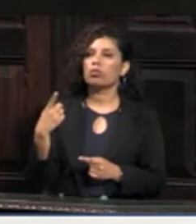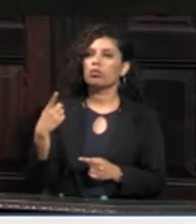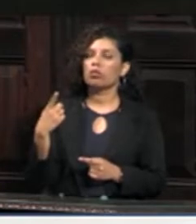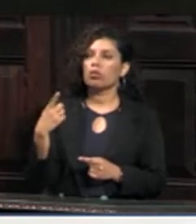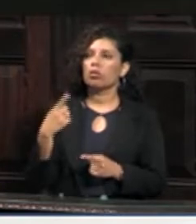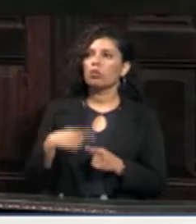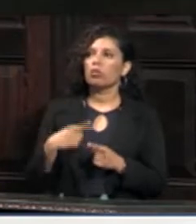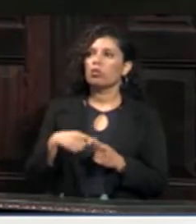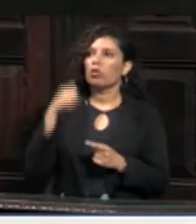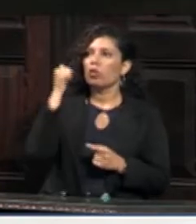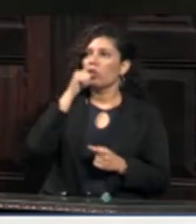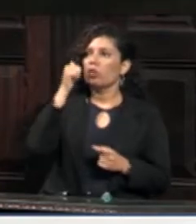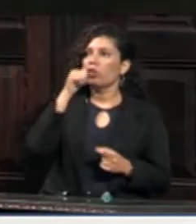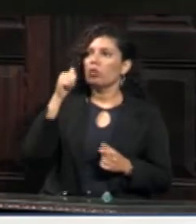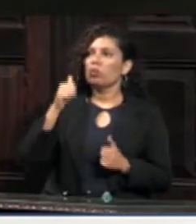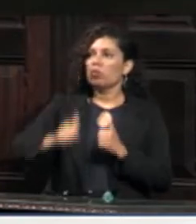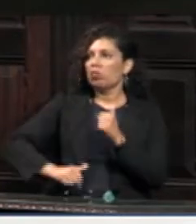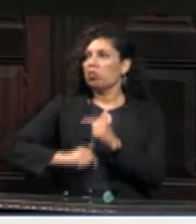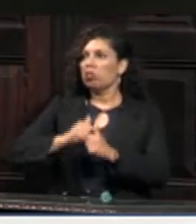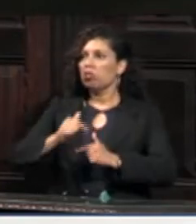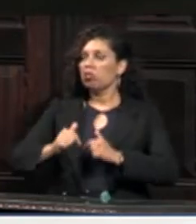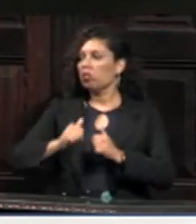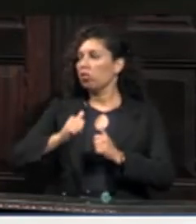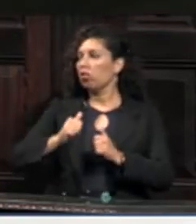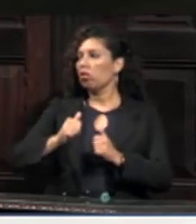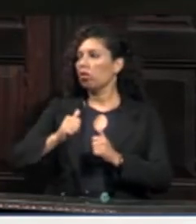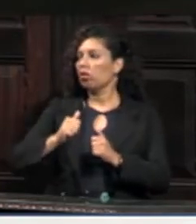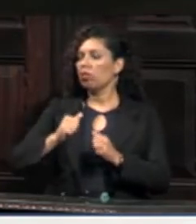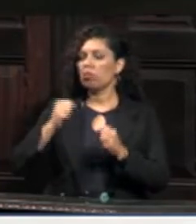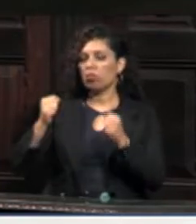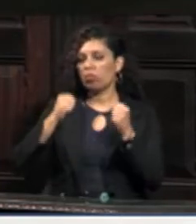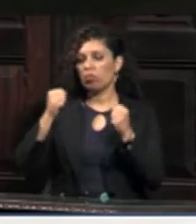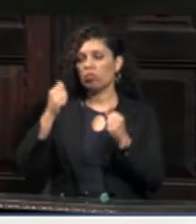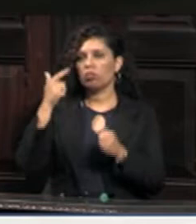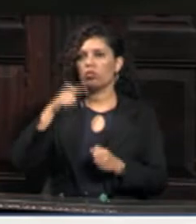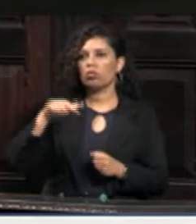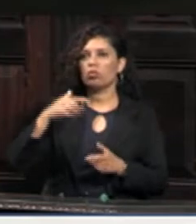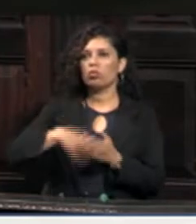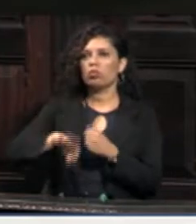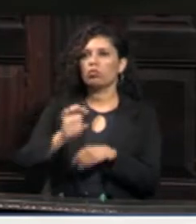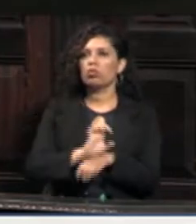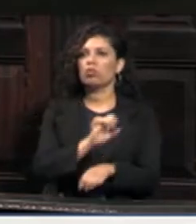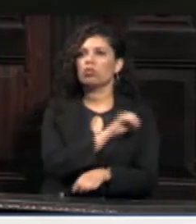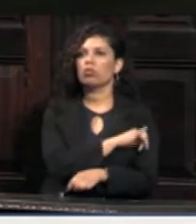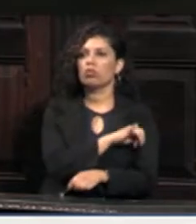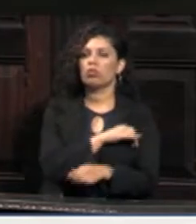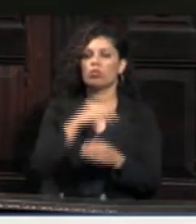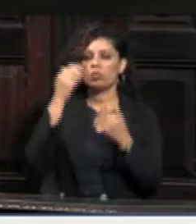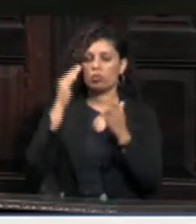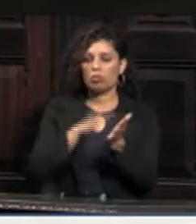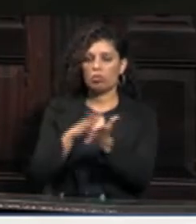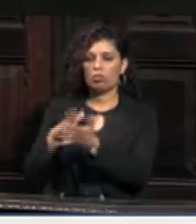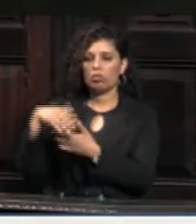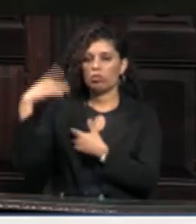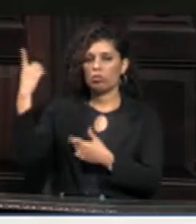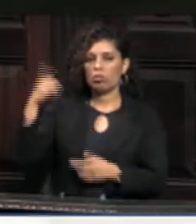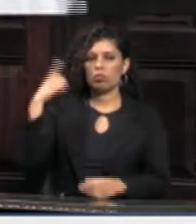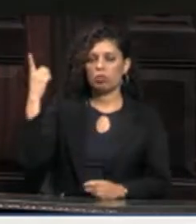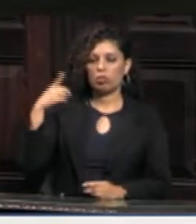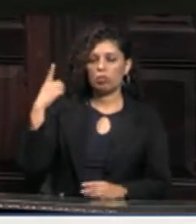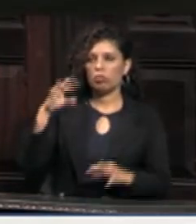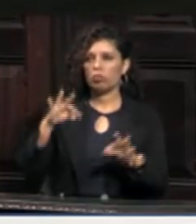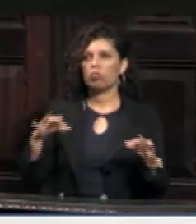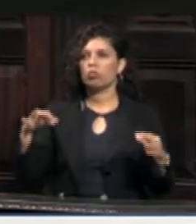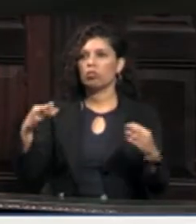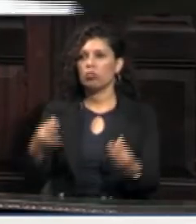de Janeiro. Então, queria só que ficasse essa retificação aqui na casa. Parabéns ao deputado Mulim.